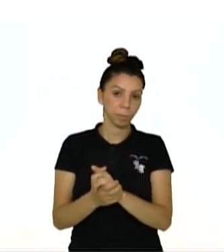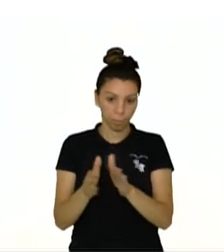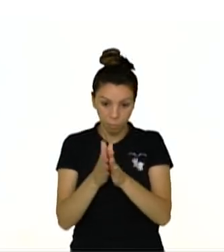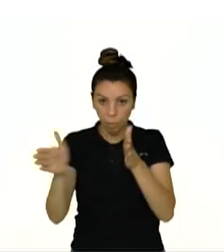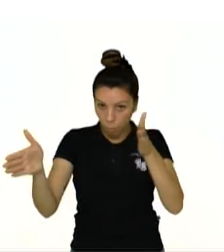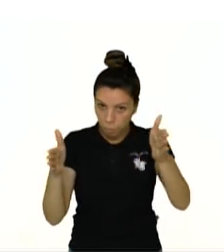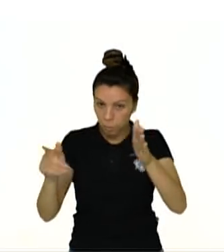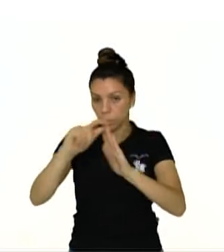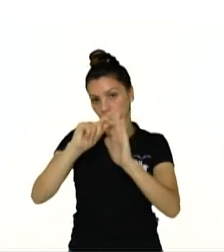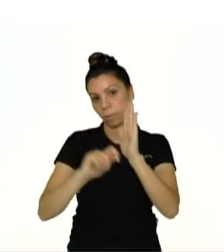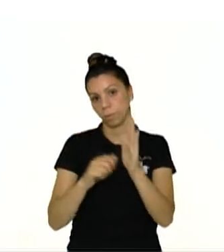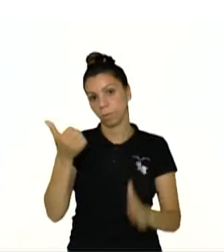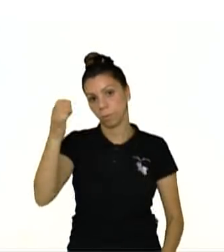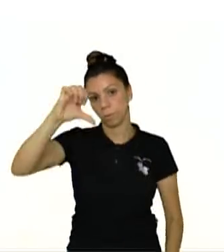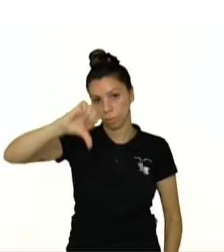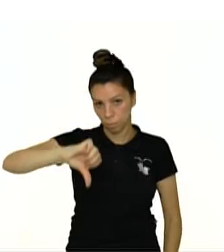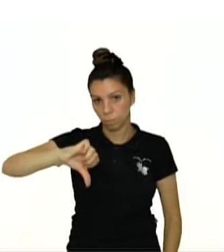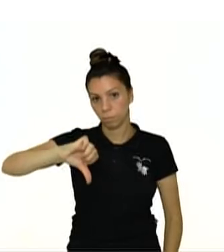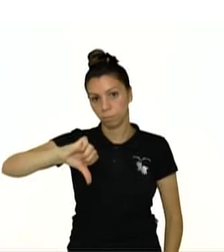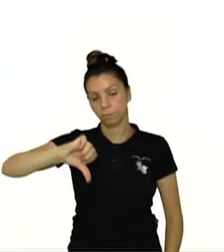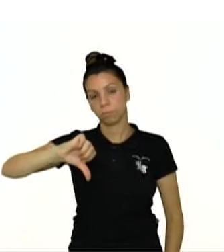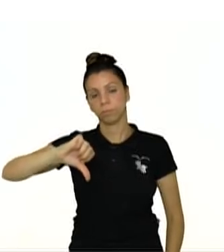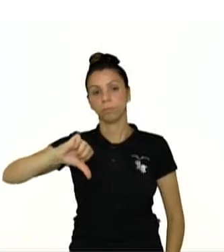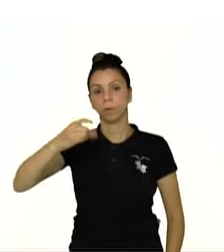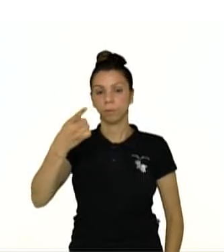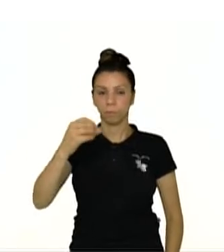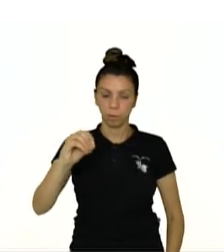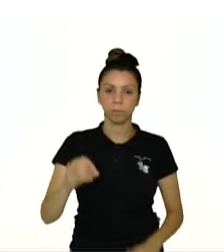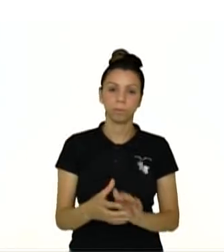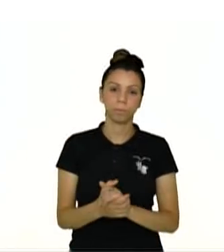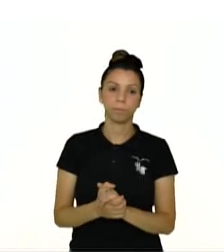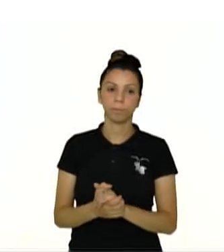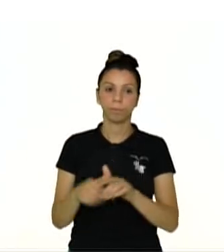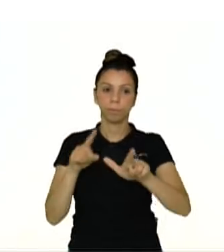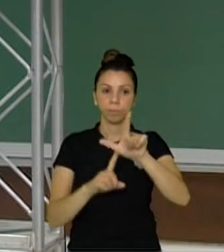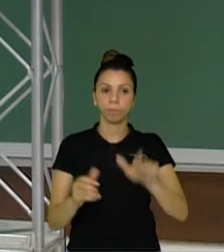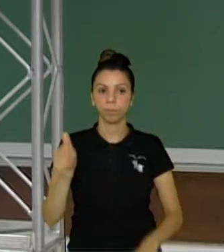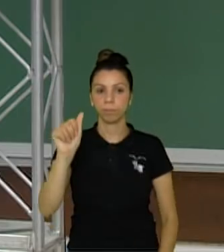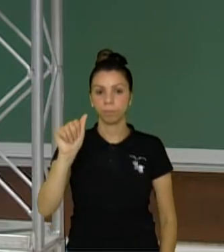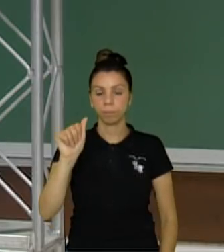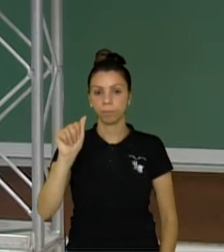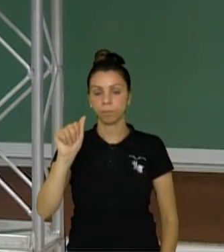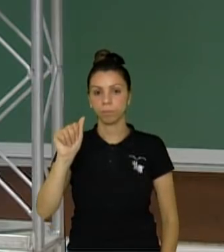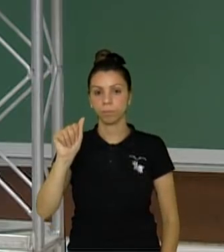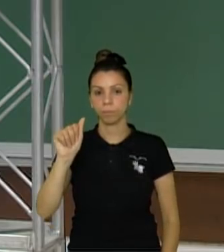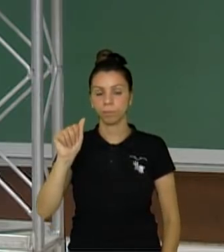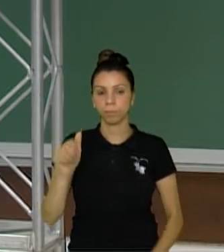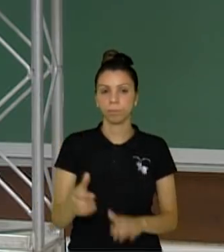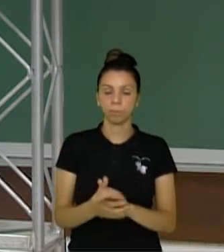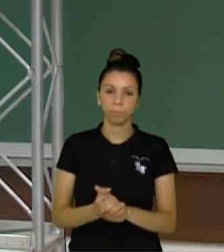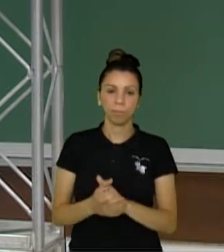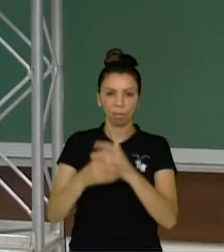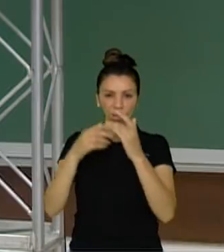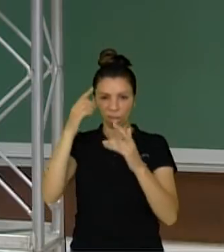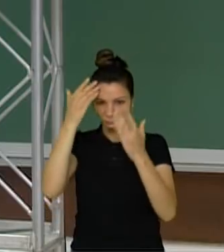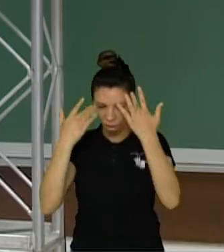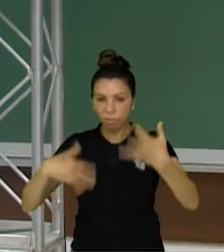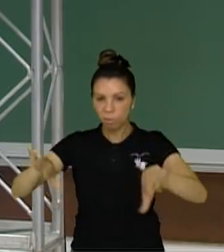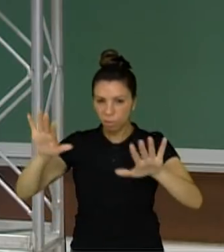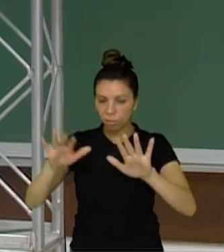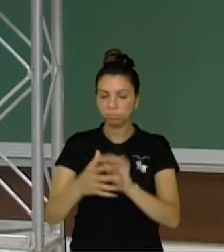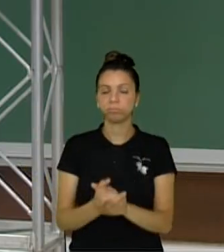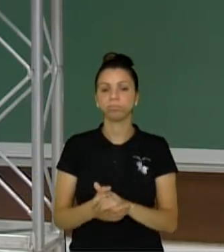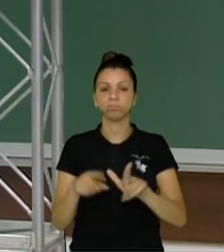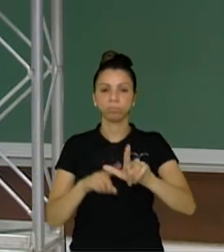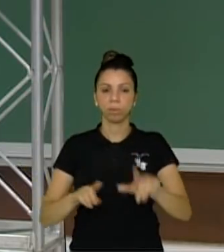período, do período do imperialismo, século XIX e XX? Alternativas: A. Dilema natural.